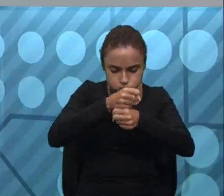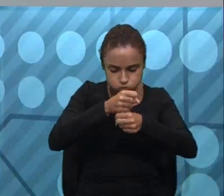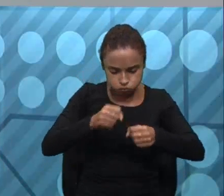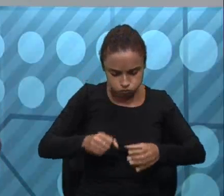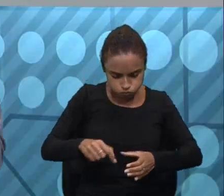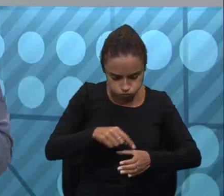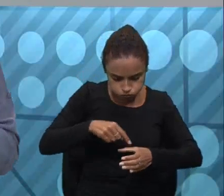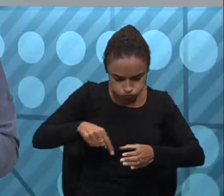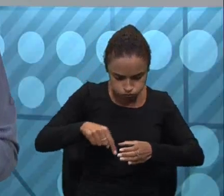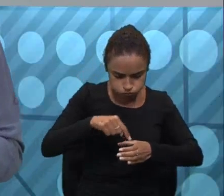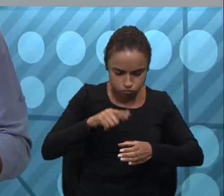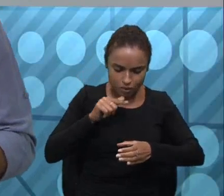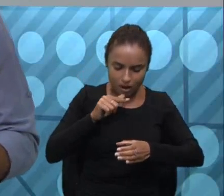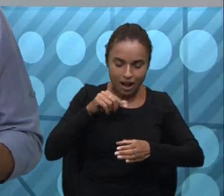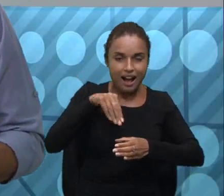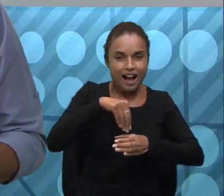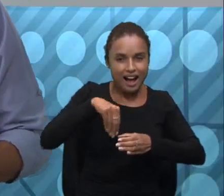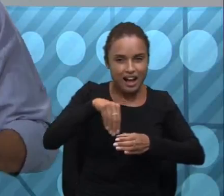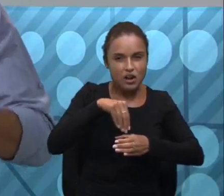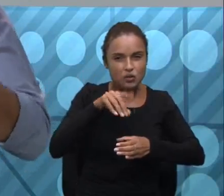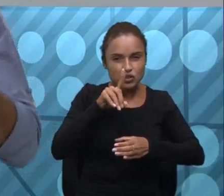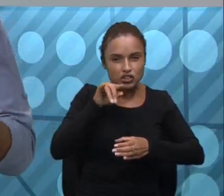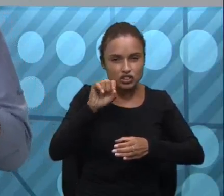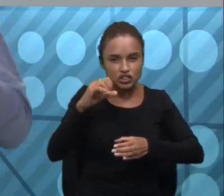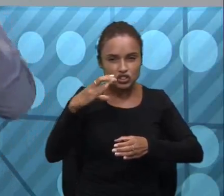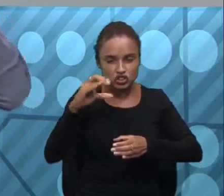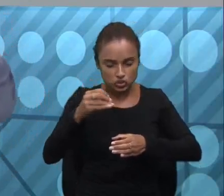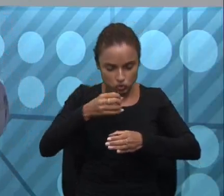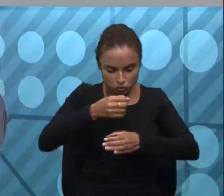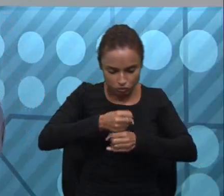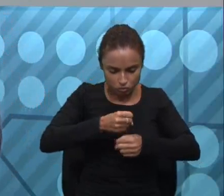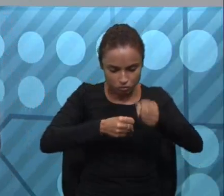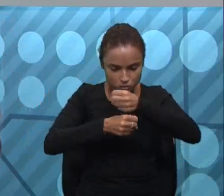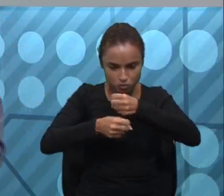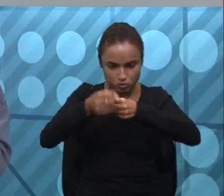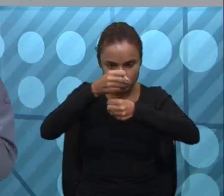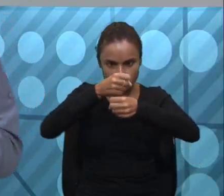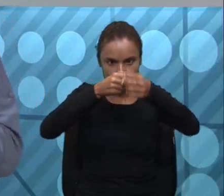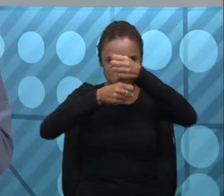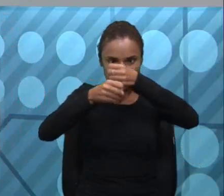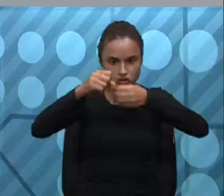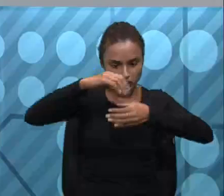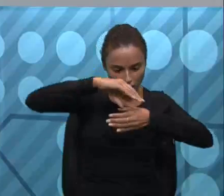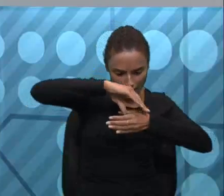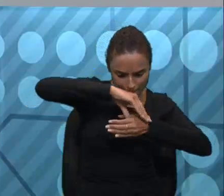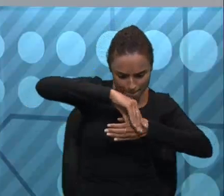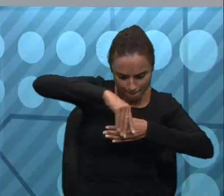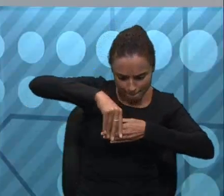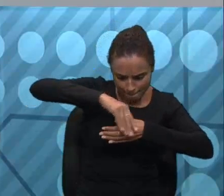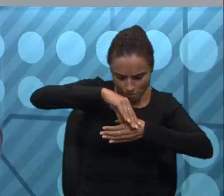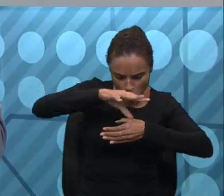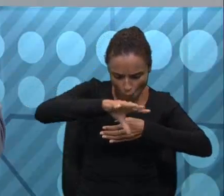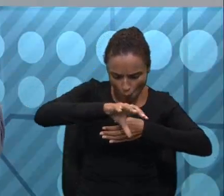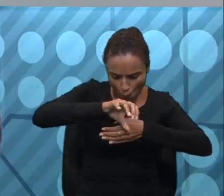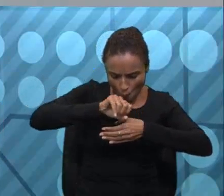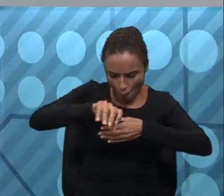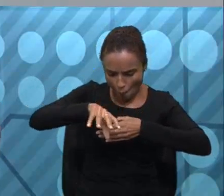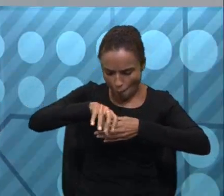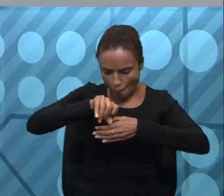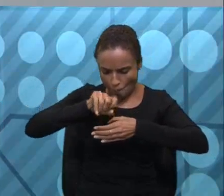aquela cápsula articular. Tá? Ele é secretado pela membrana sinovial, ele vai auxiliar